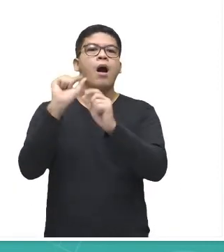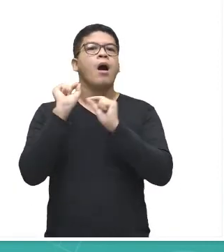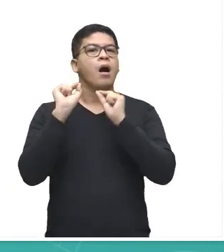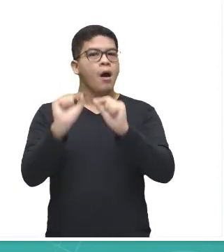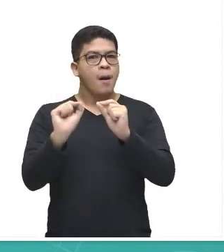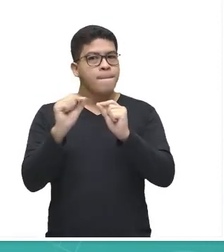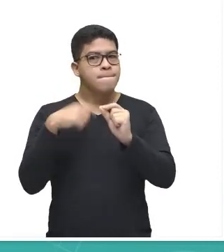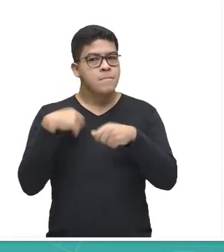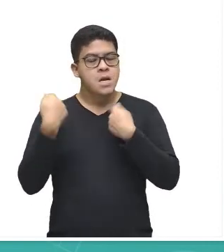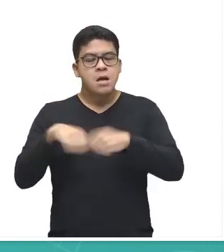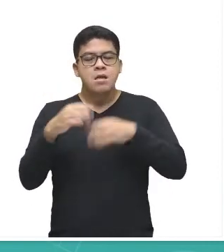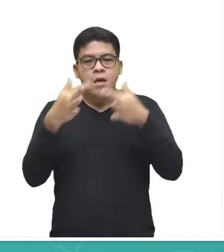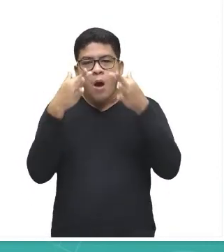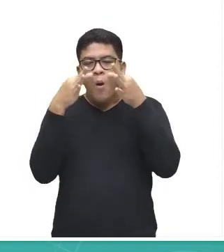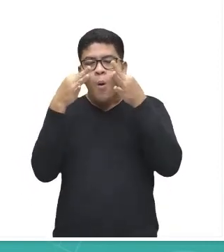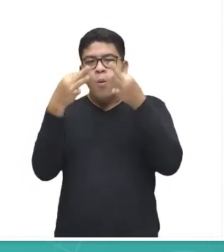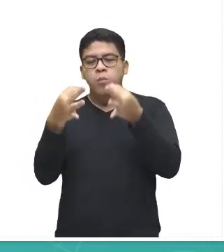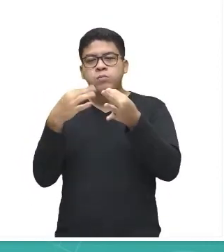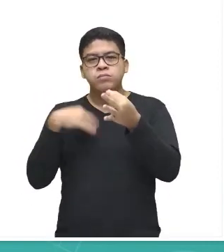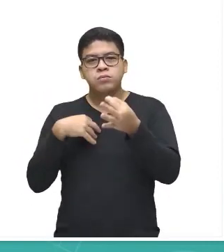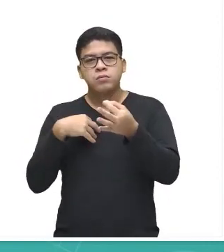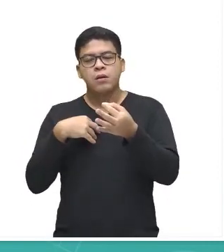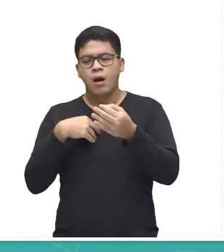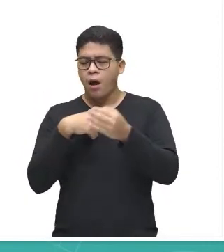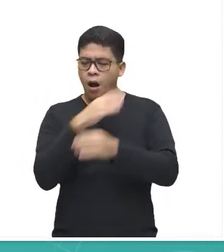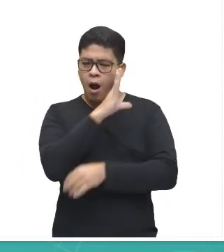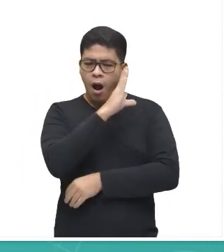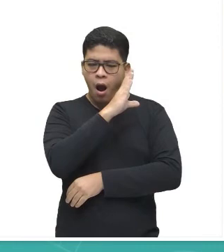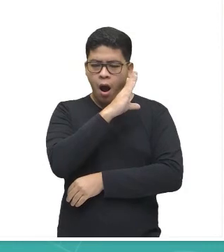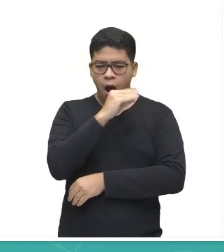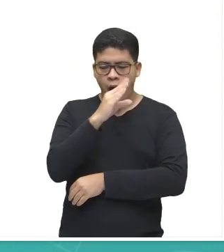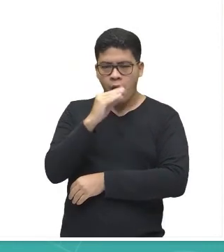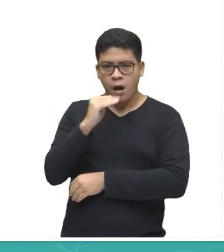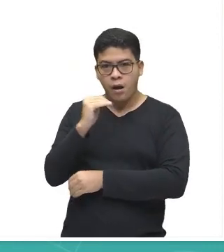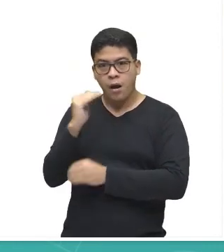ser observado desde a infância até